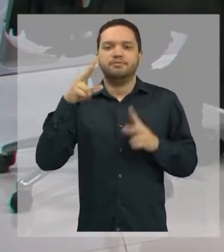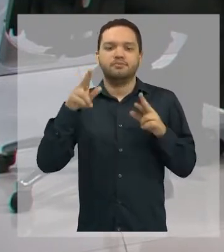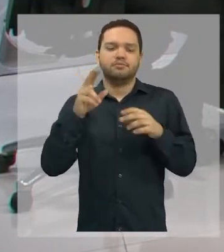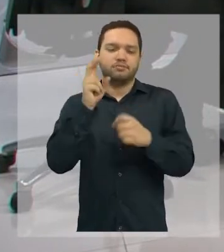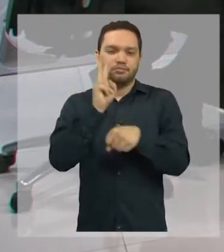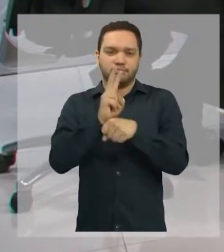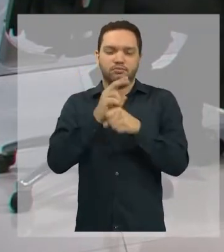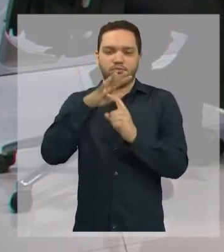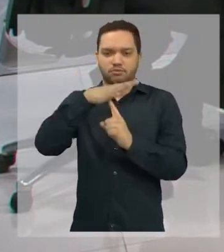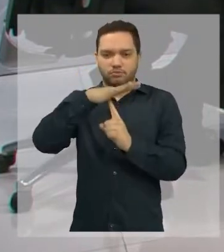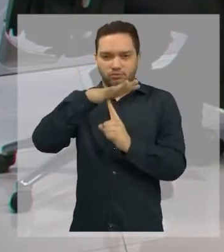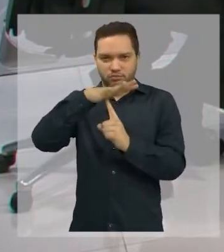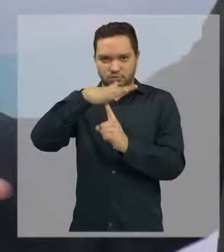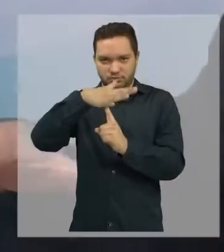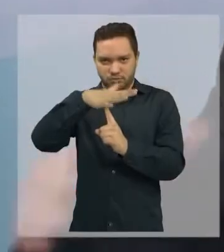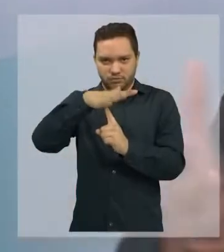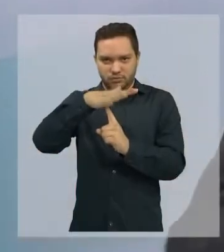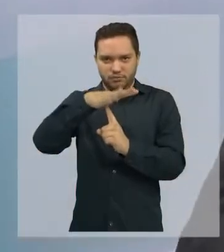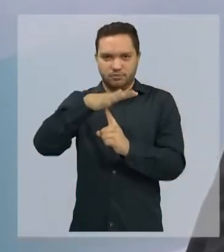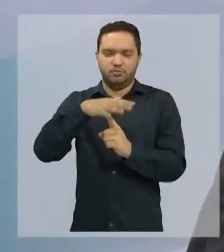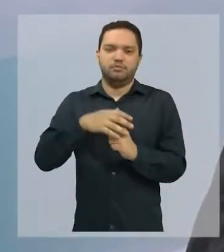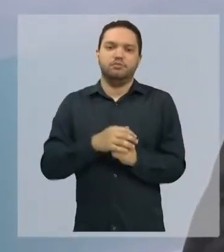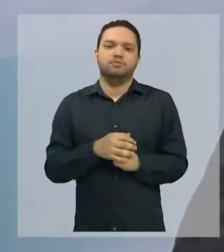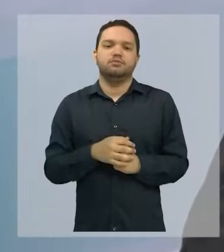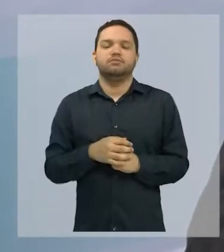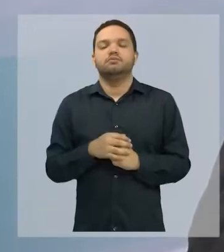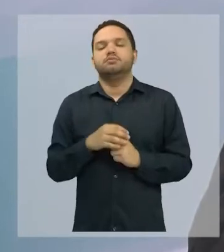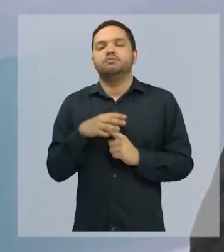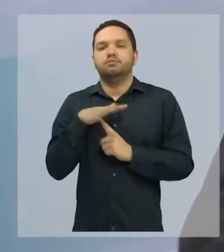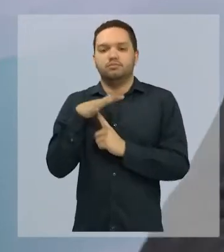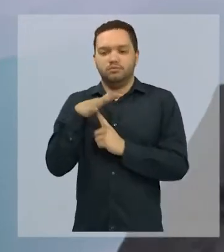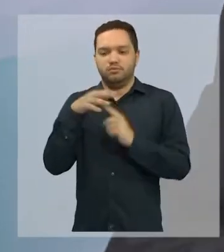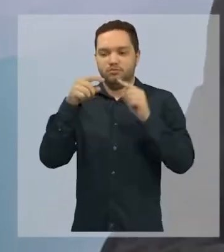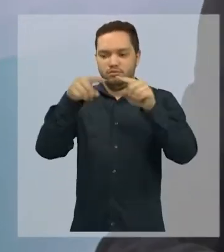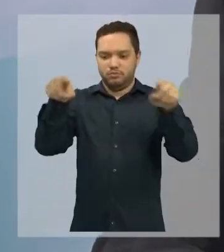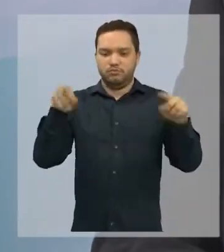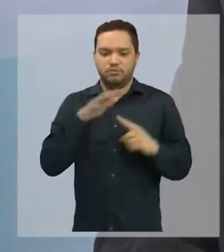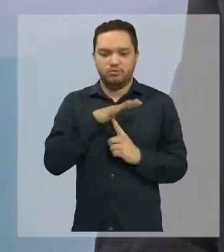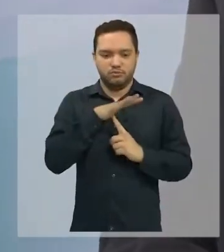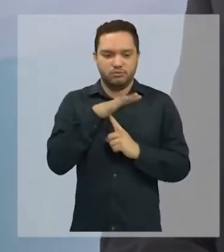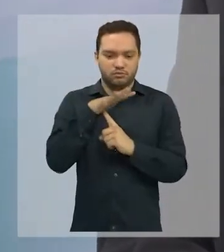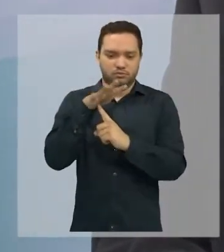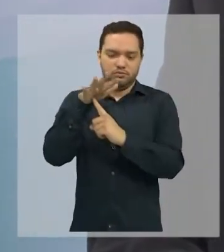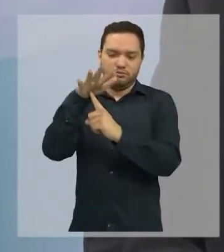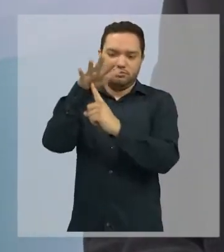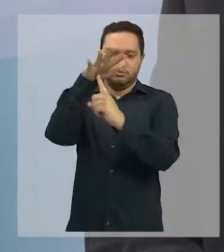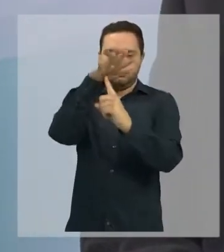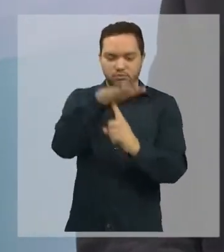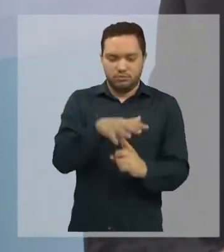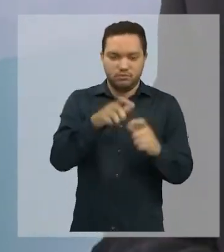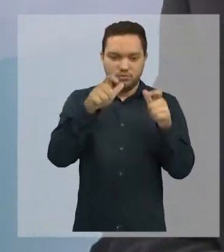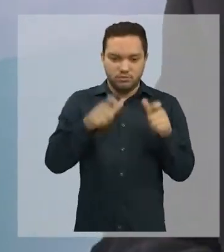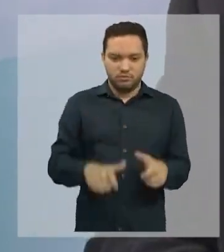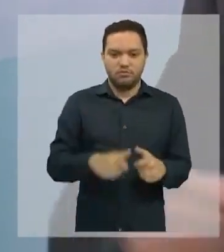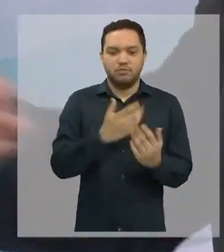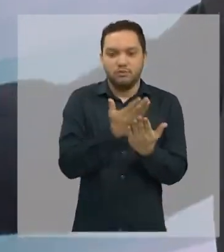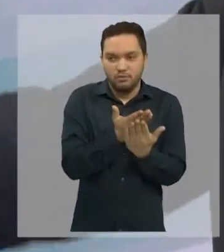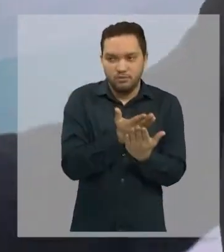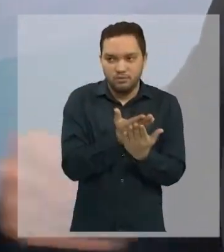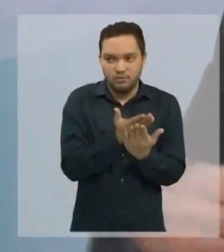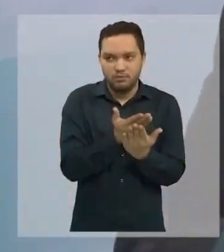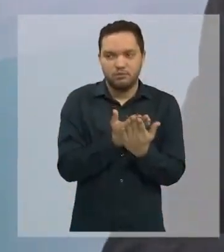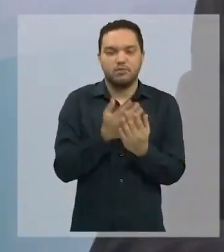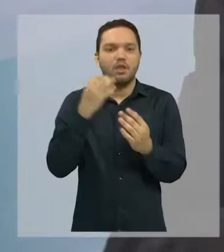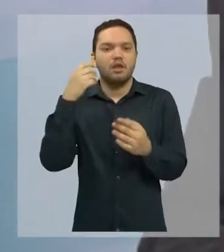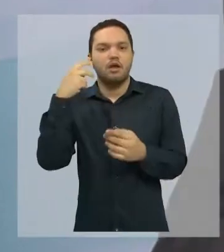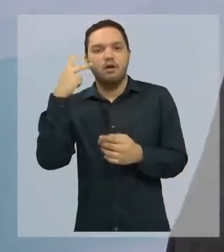helicóptero. Então o campo do direito é amplo. Quando ele se defronta com um caso concreto, ele vai pousar o helicóptero dele naquele campo para estudar. Isso o